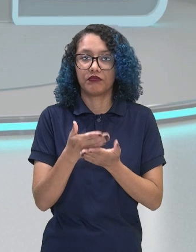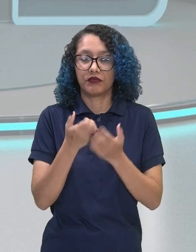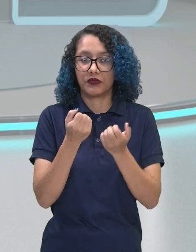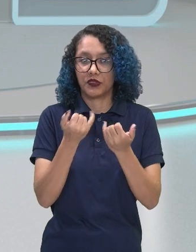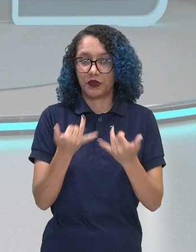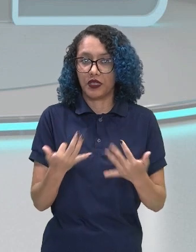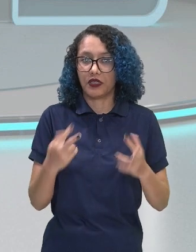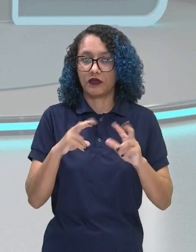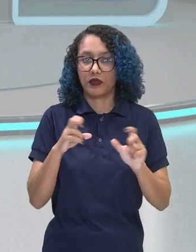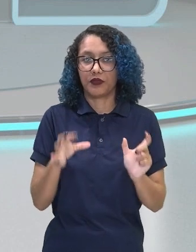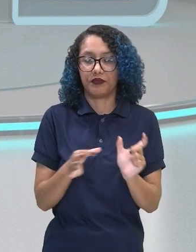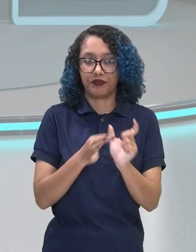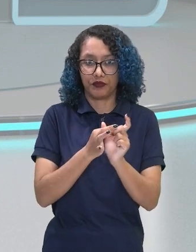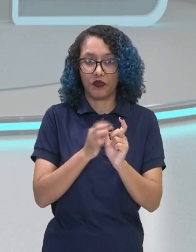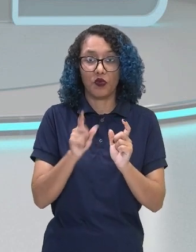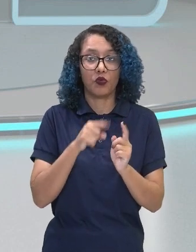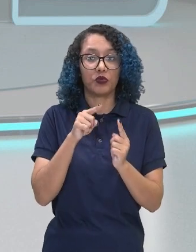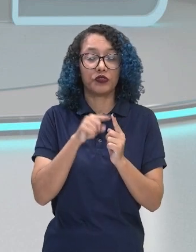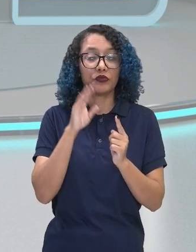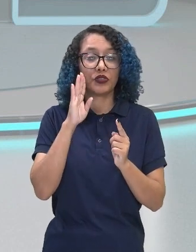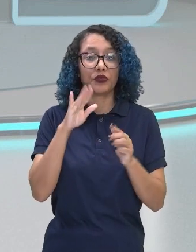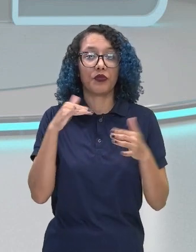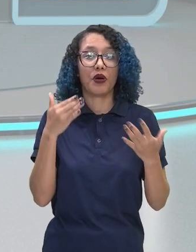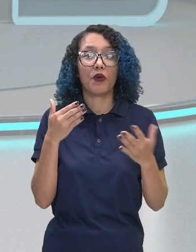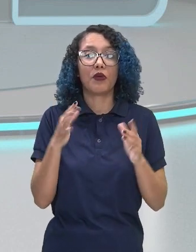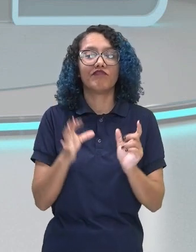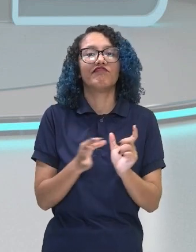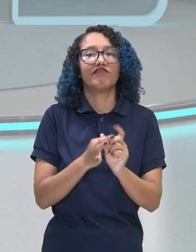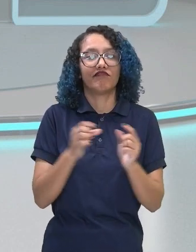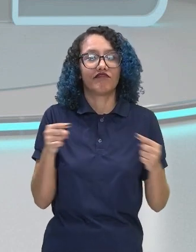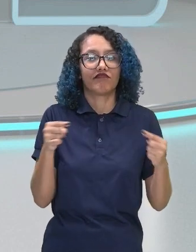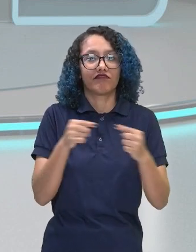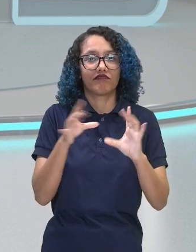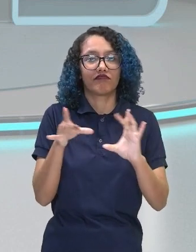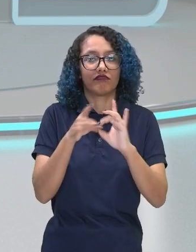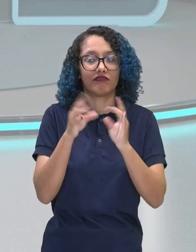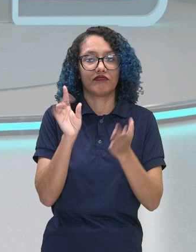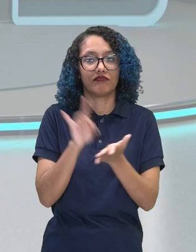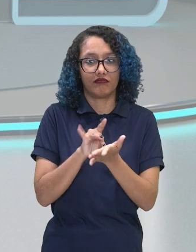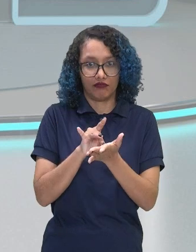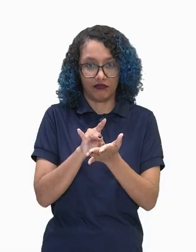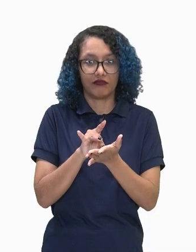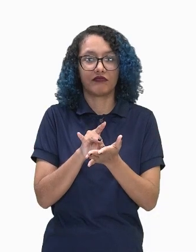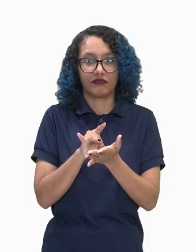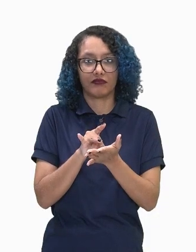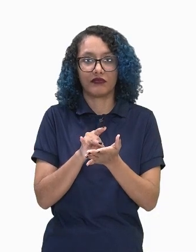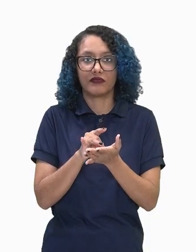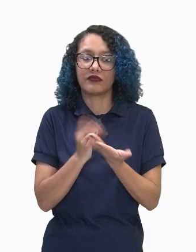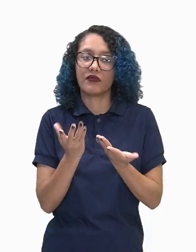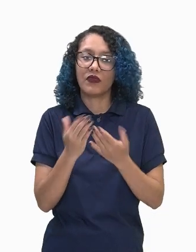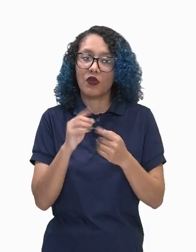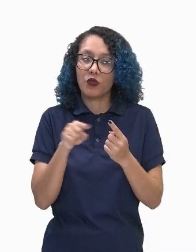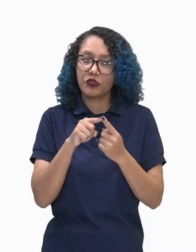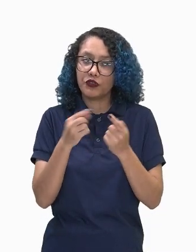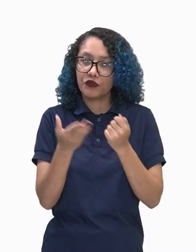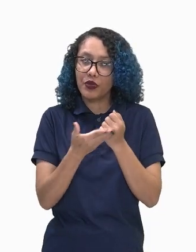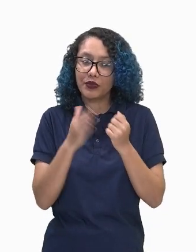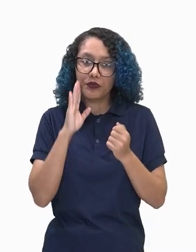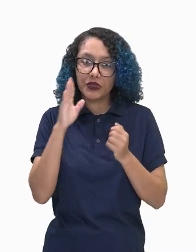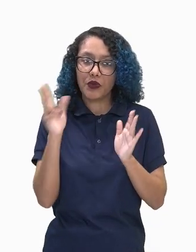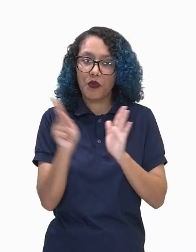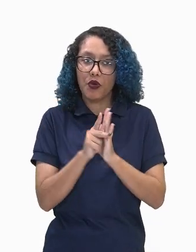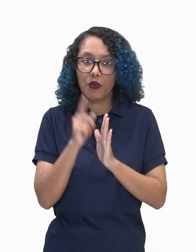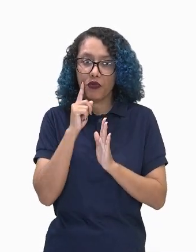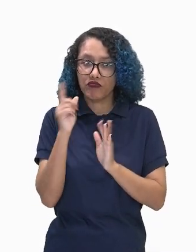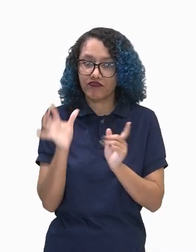cuja finalidade principal é conectar mesmo. Ela é uma link word por excelência. Vamos dar uma olhadinha nas conjunções?